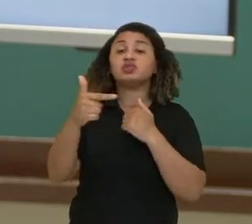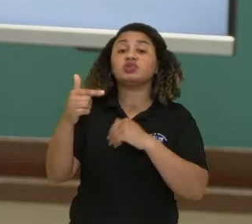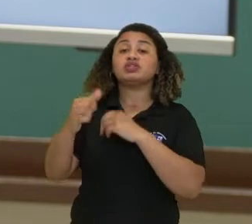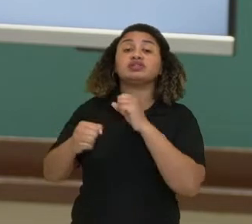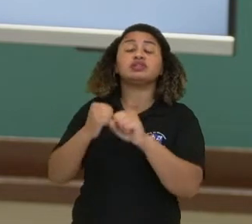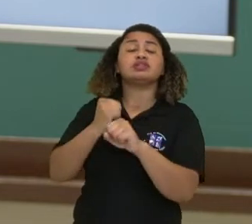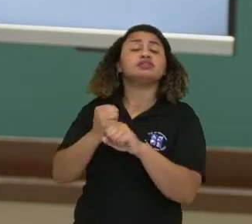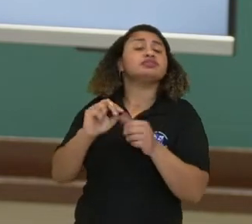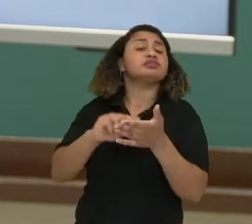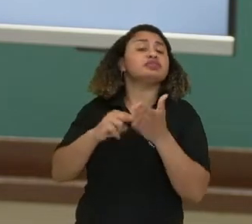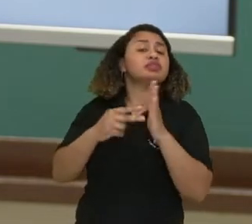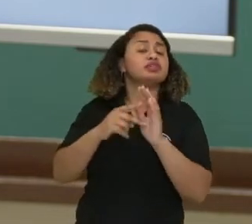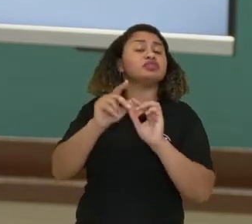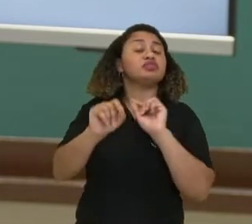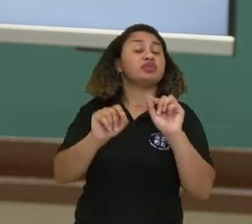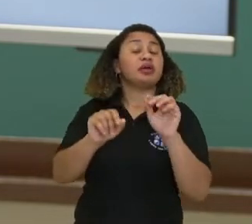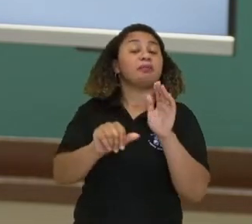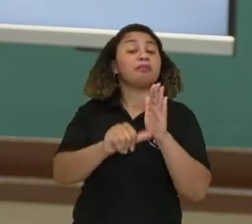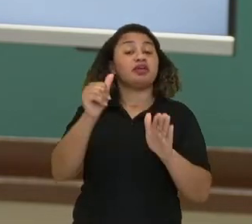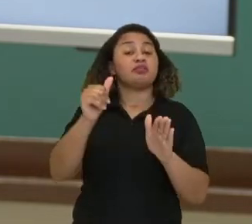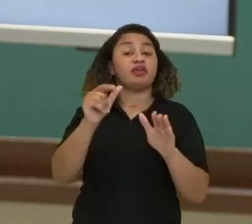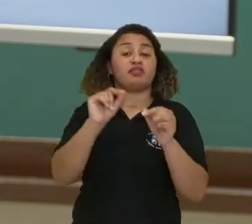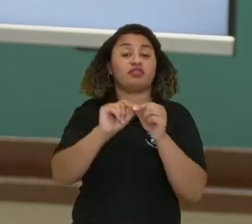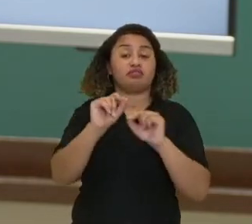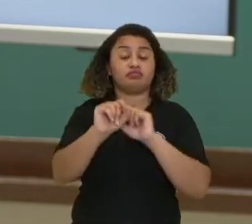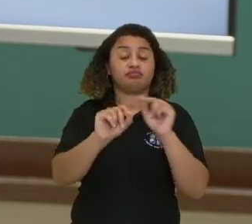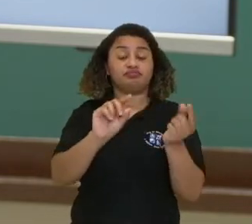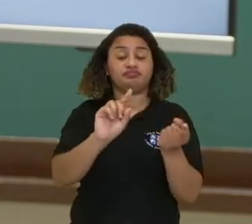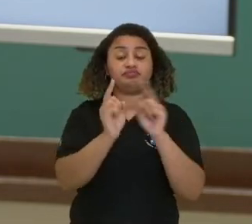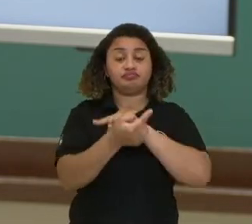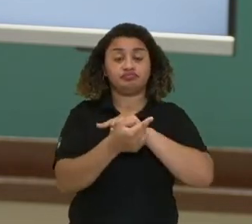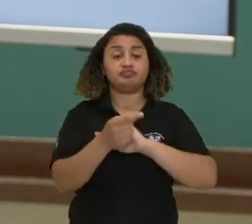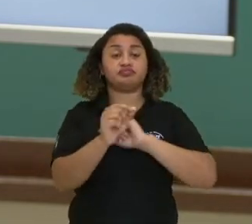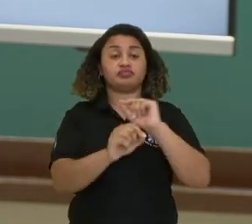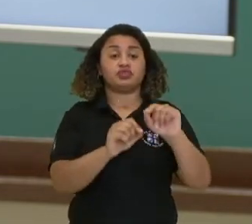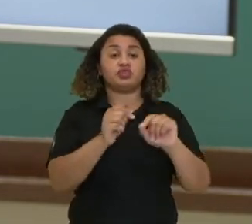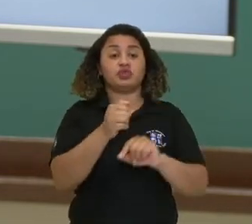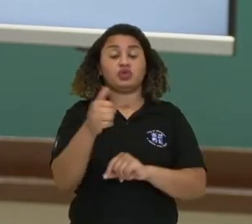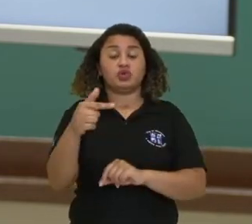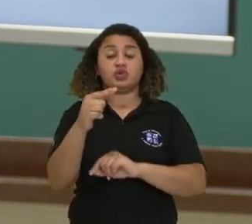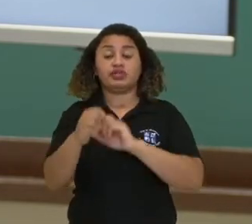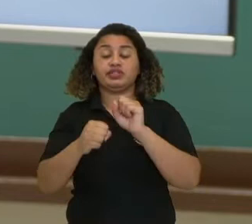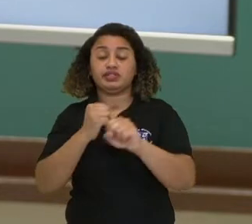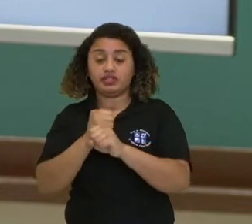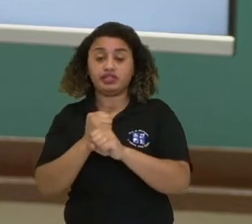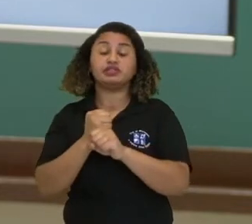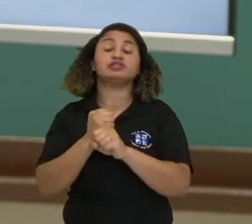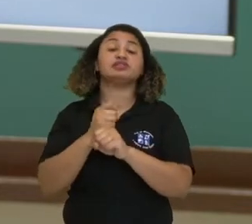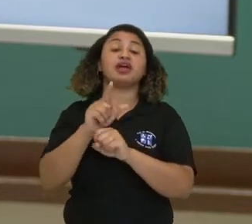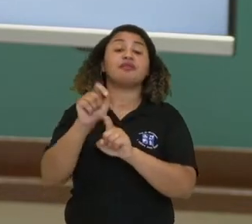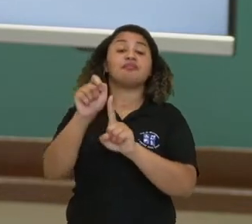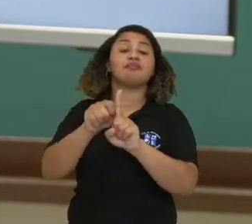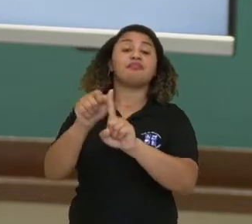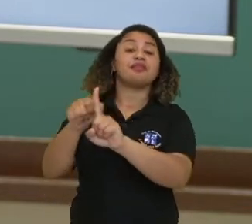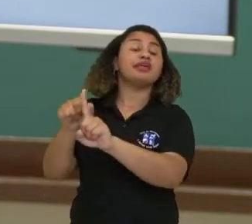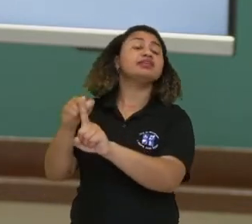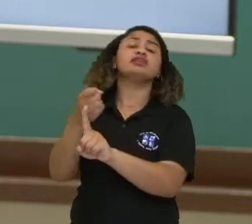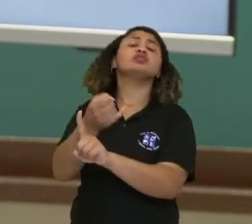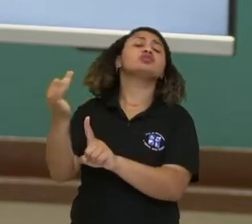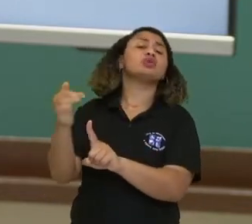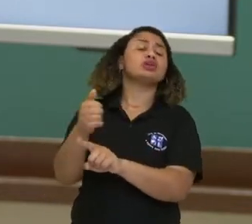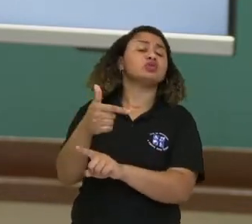Então, significa que a primeira coisa a se fazer é transformar esse 12 anos em meses.